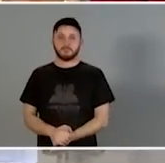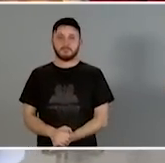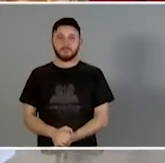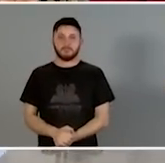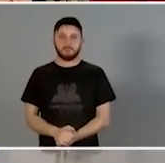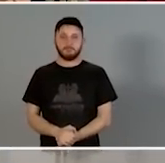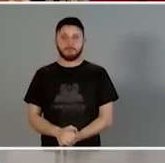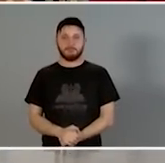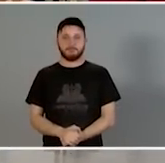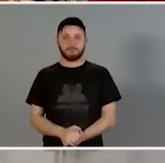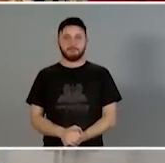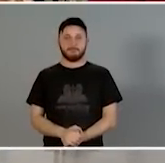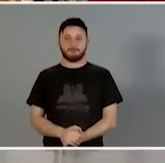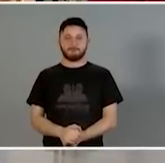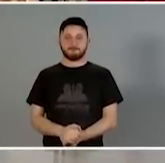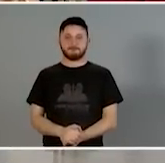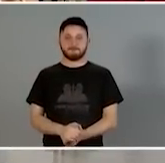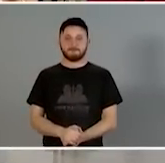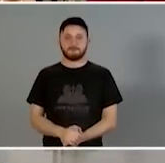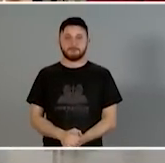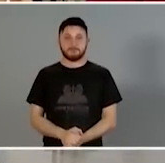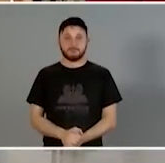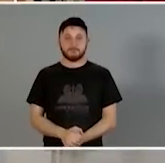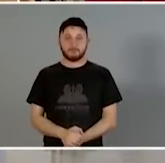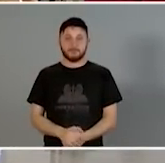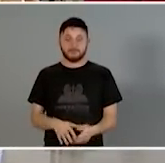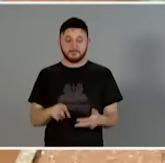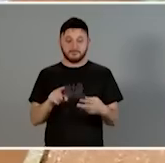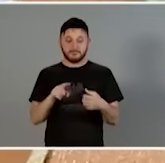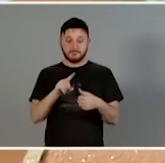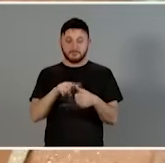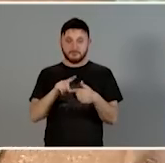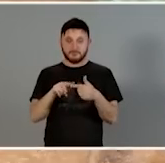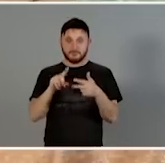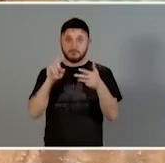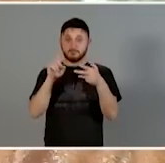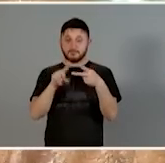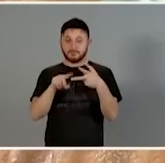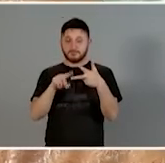entregarei. O segundo, terceiro pensamento